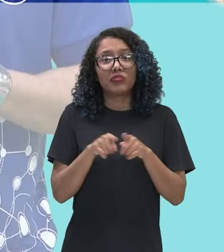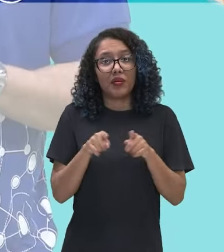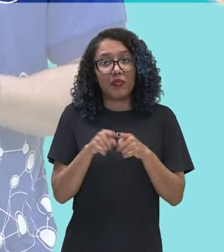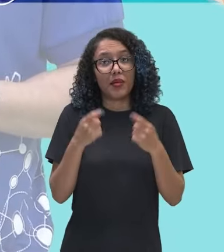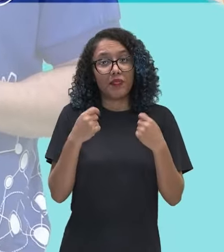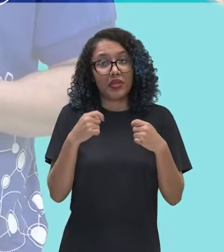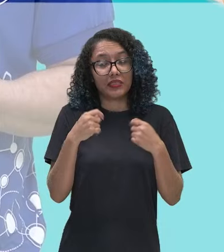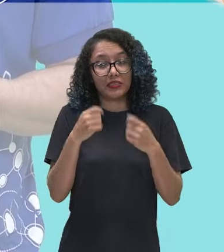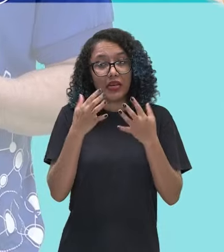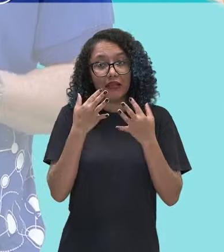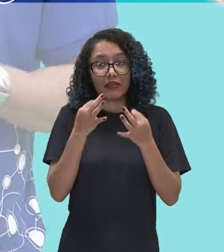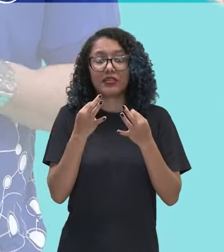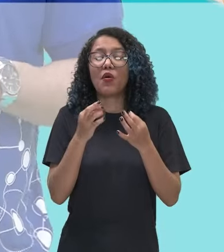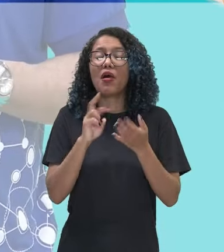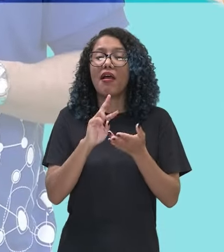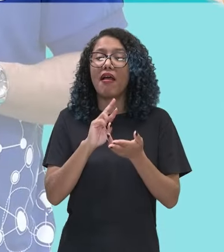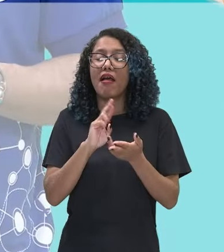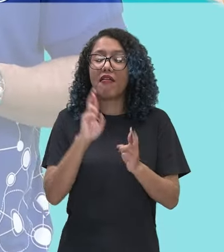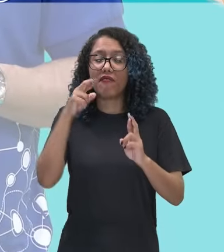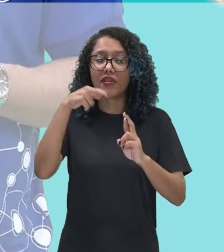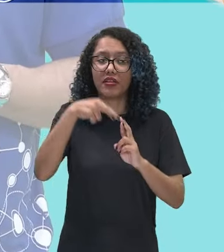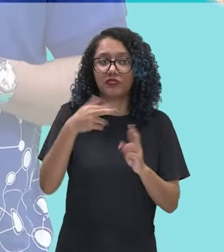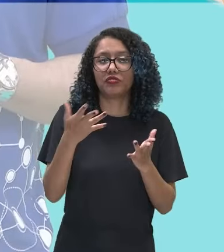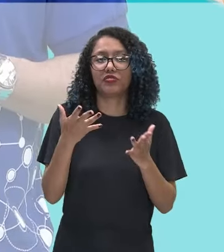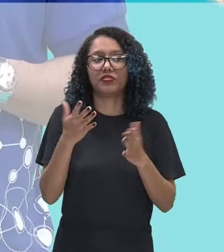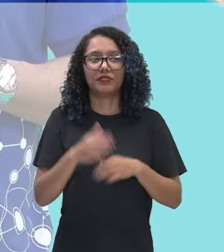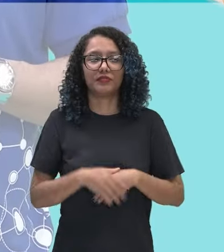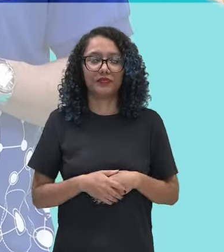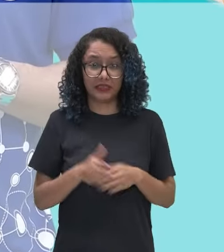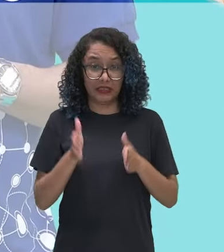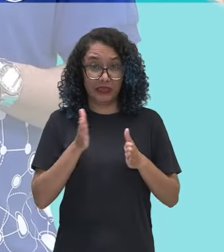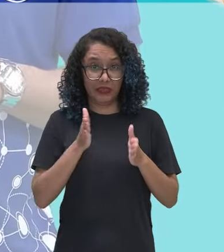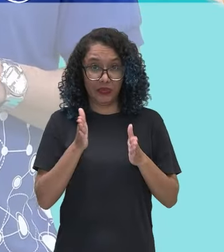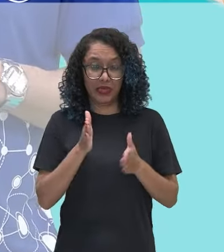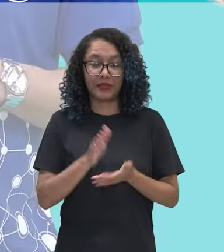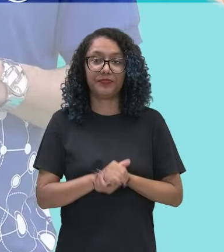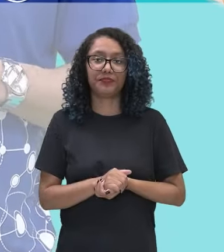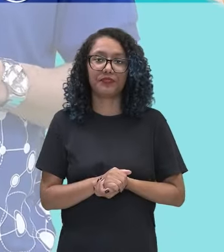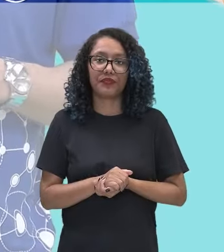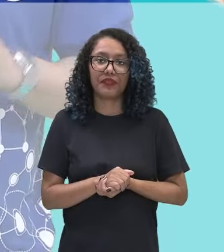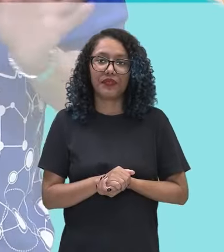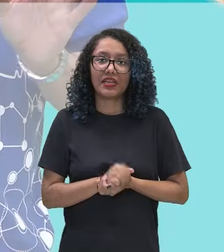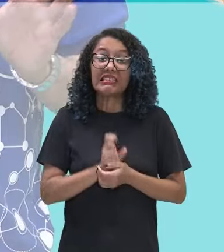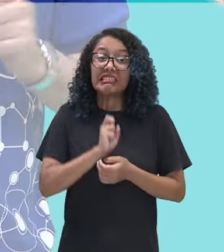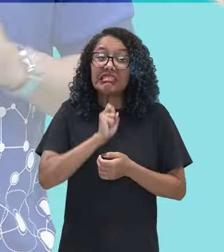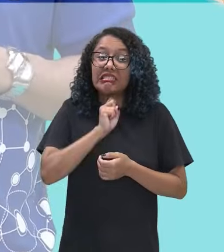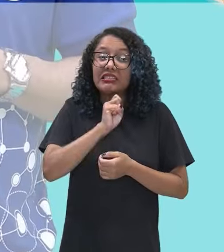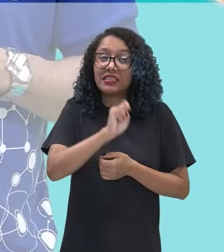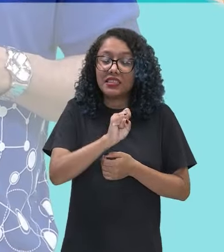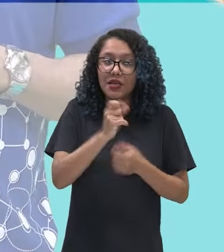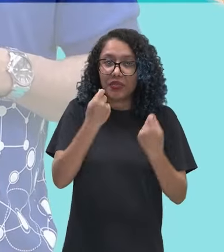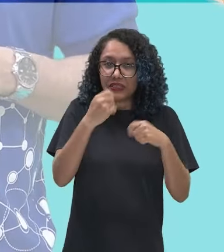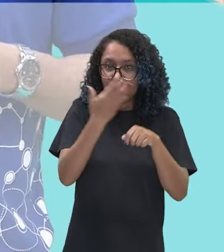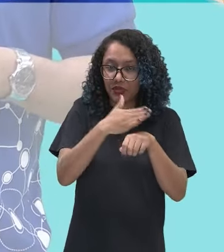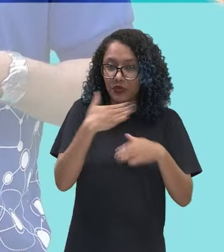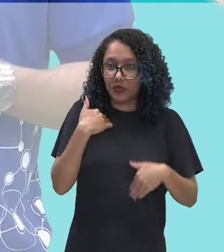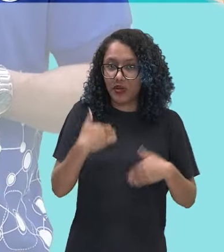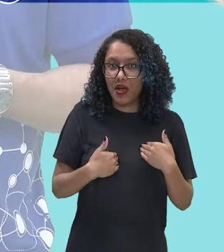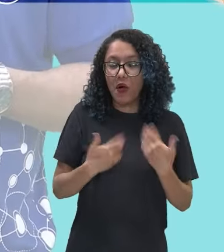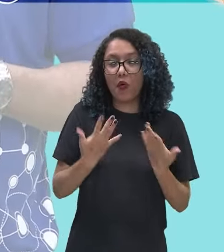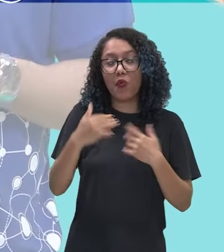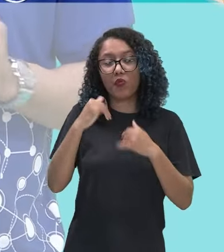a acessibilidade, né? Se essas práticas corporais são necessárias para combater, então, o sedentarismo, por exemplo,